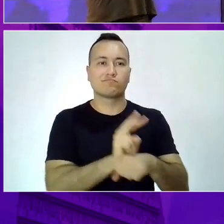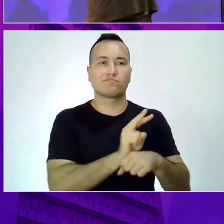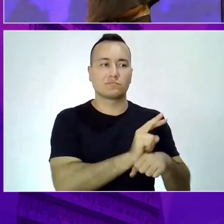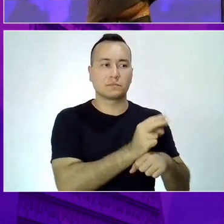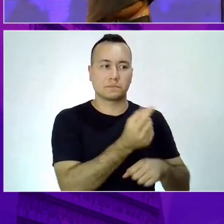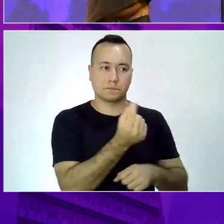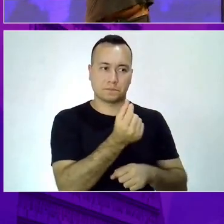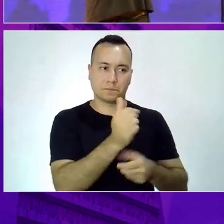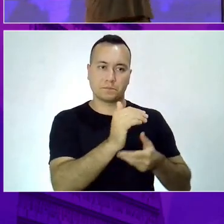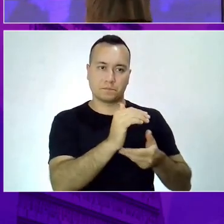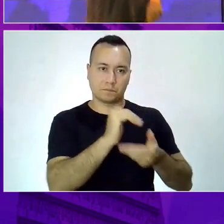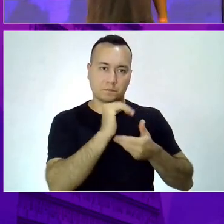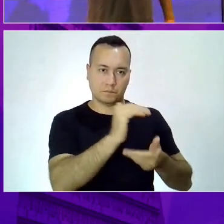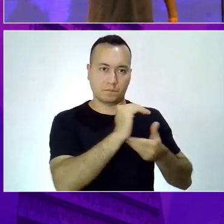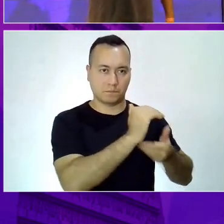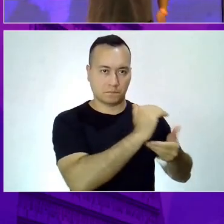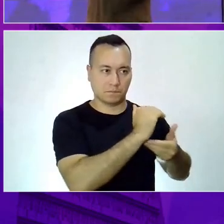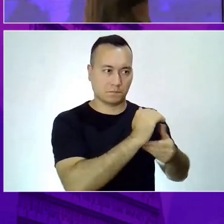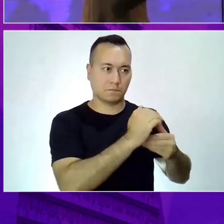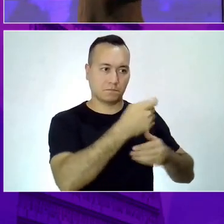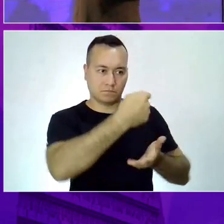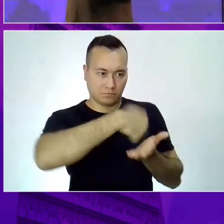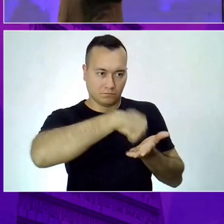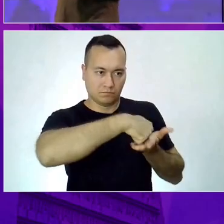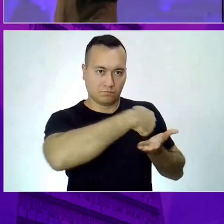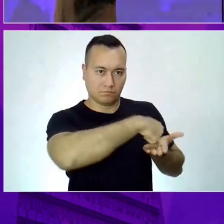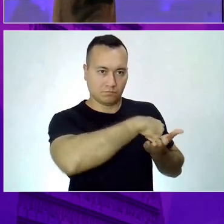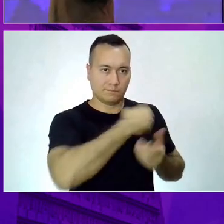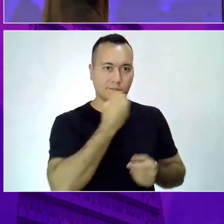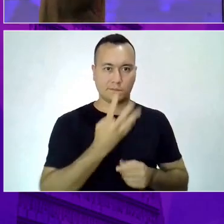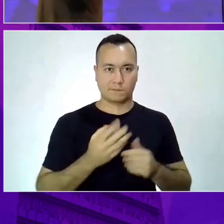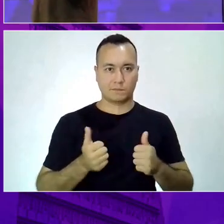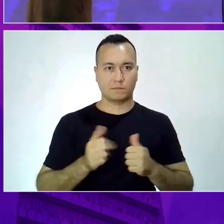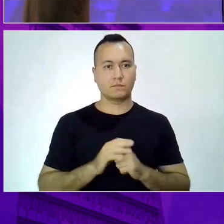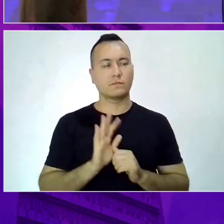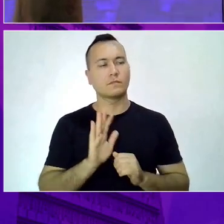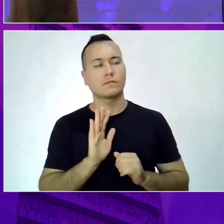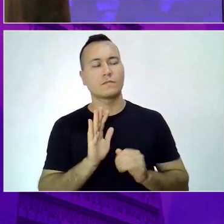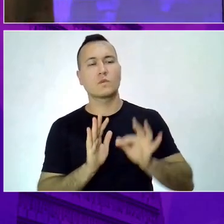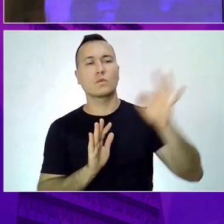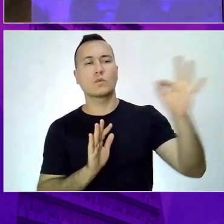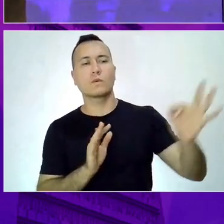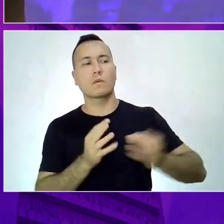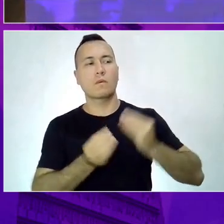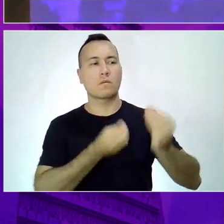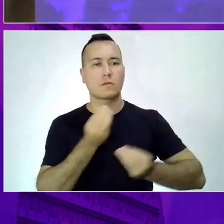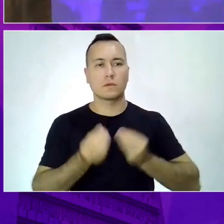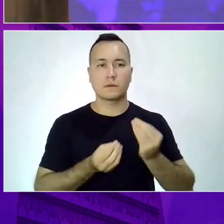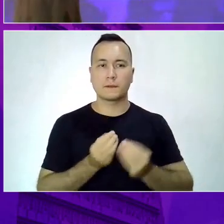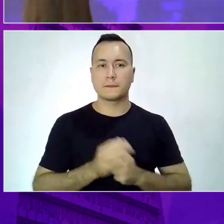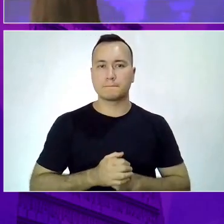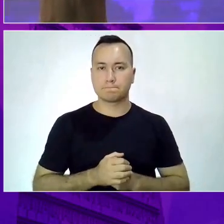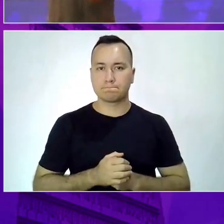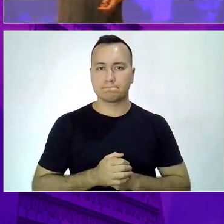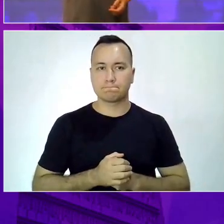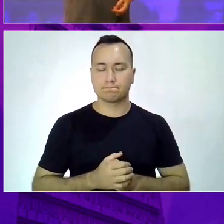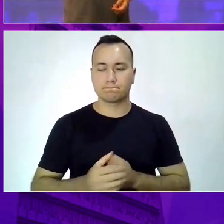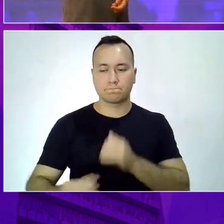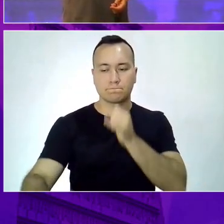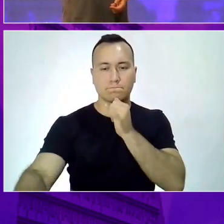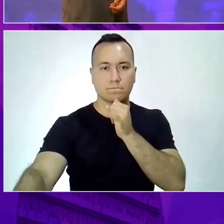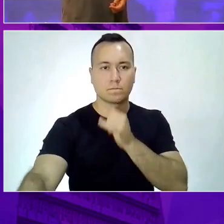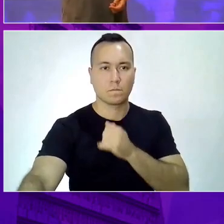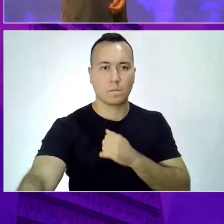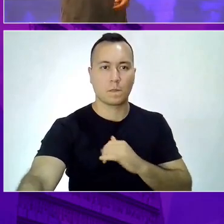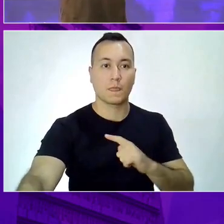né, forever, né? O que vem depois? E normalmente isso daí, o que vem depois tem um economista bacana